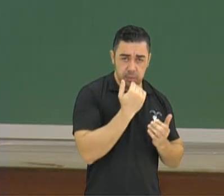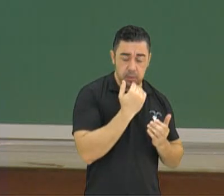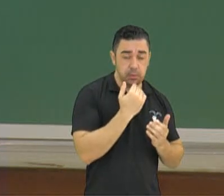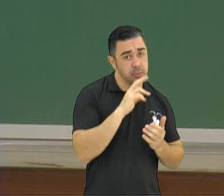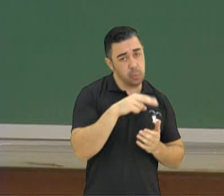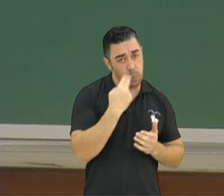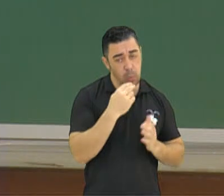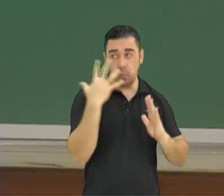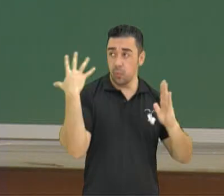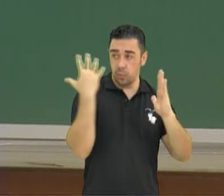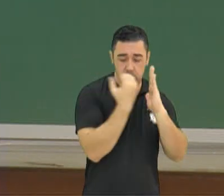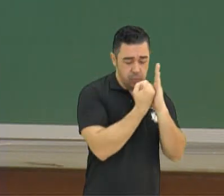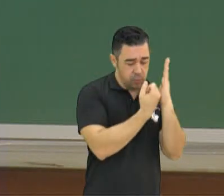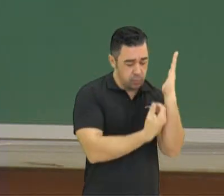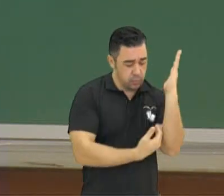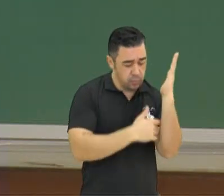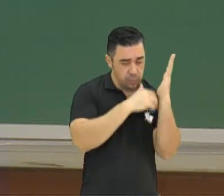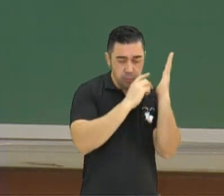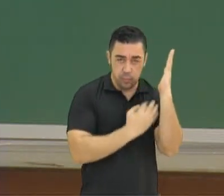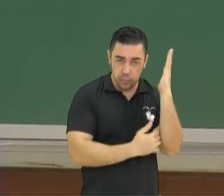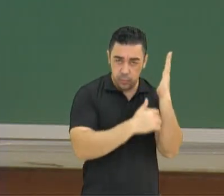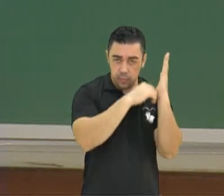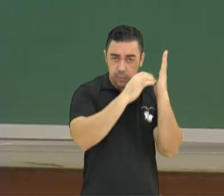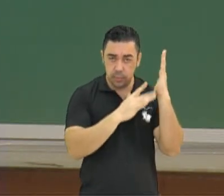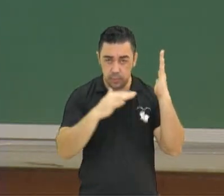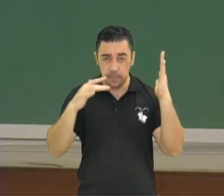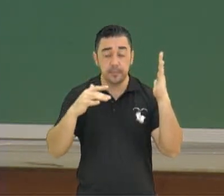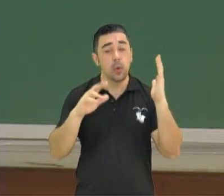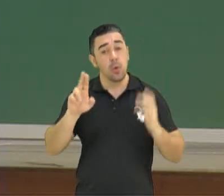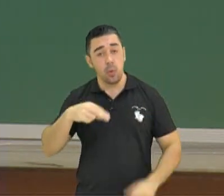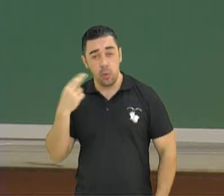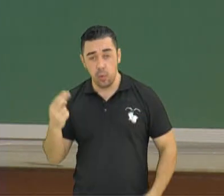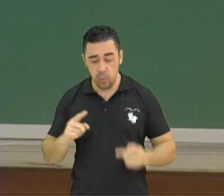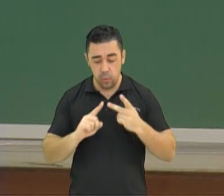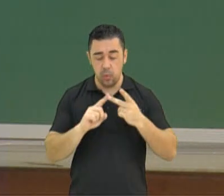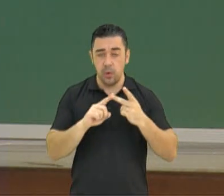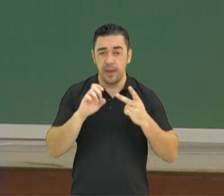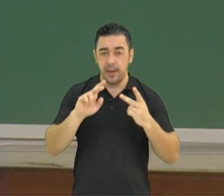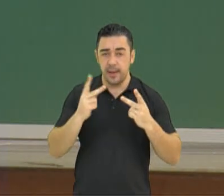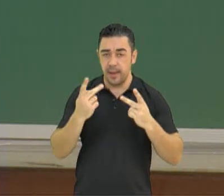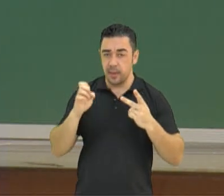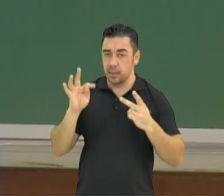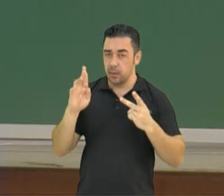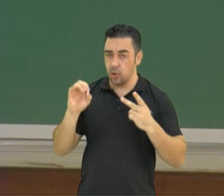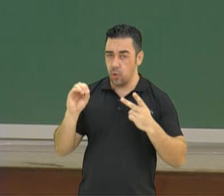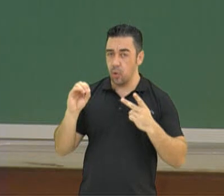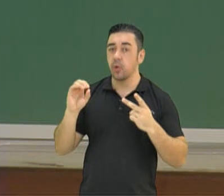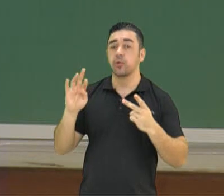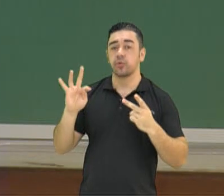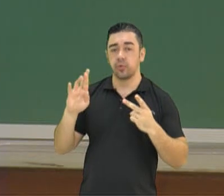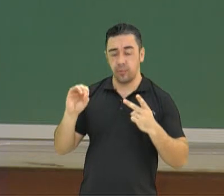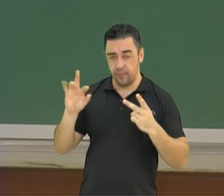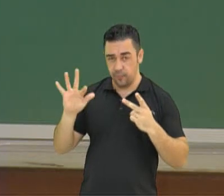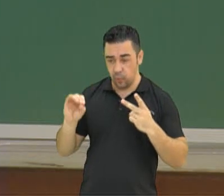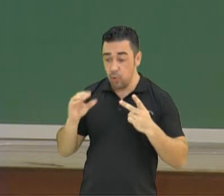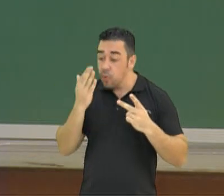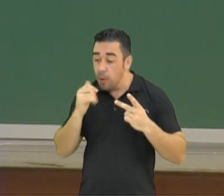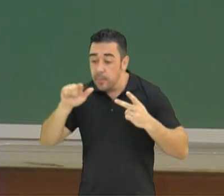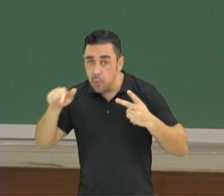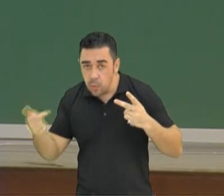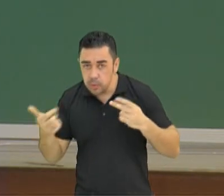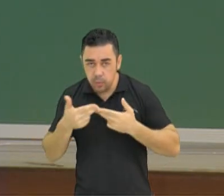por fotossíntese, ou por quimiossíntese, e heterótrofo, está se alimentando de outros seres, né? A gente, no caso, então,